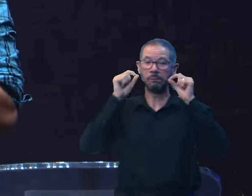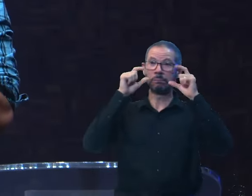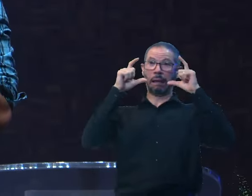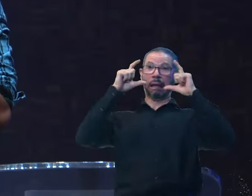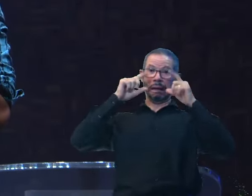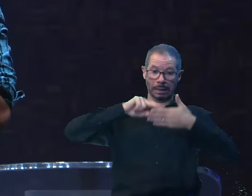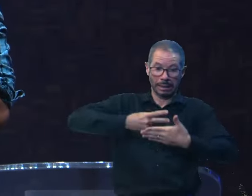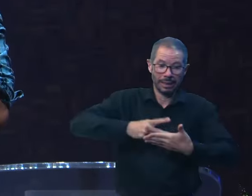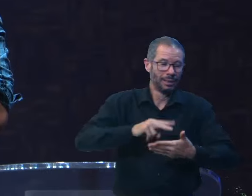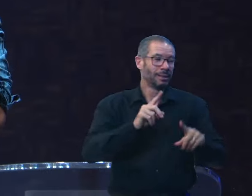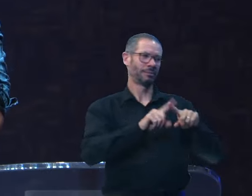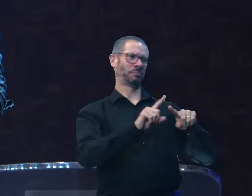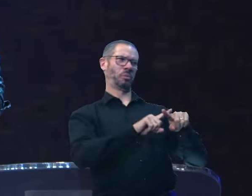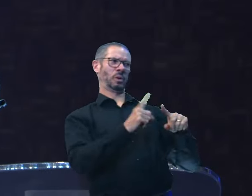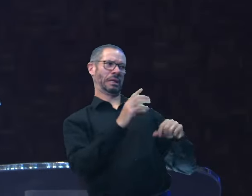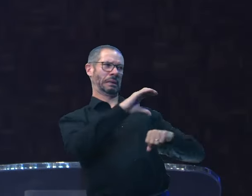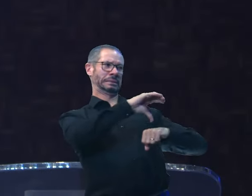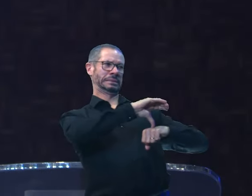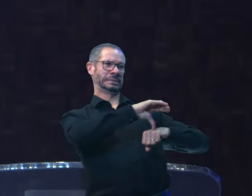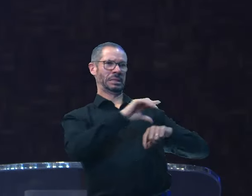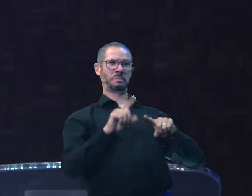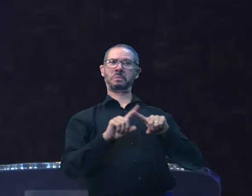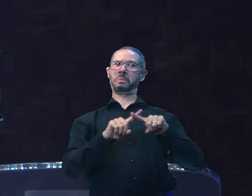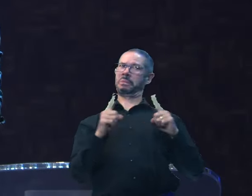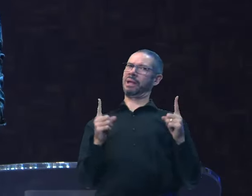Por que será?